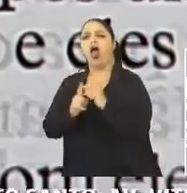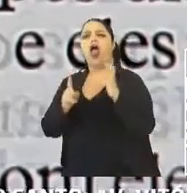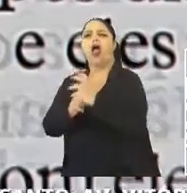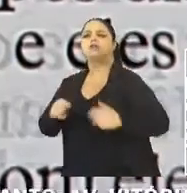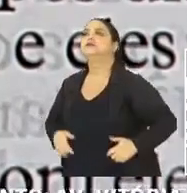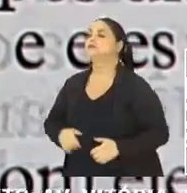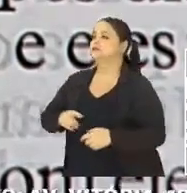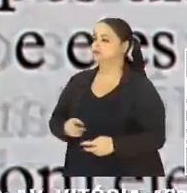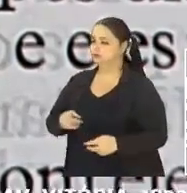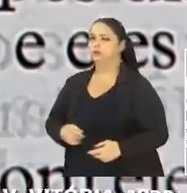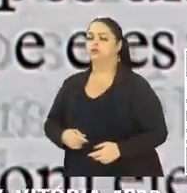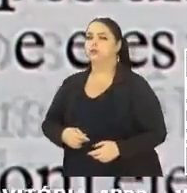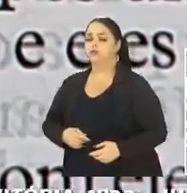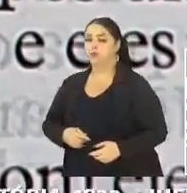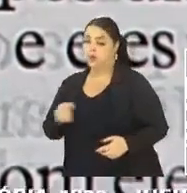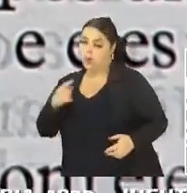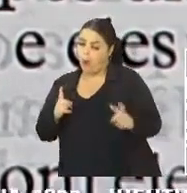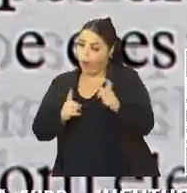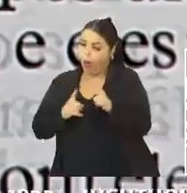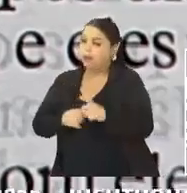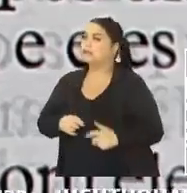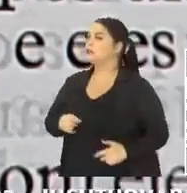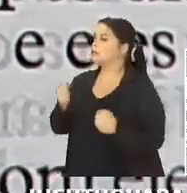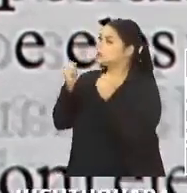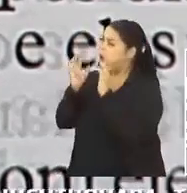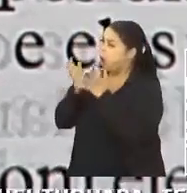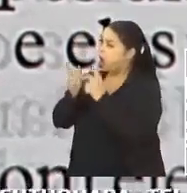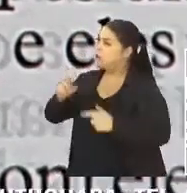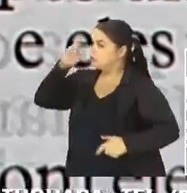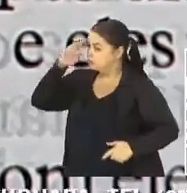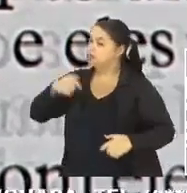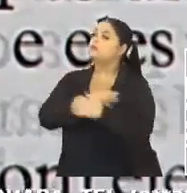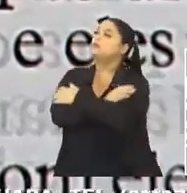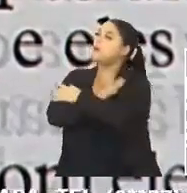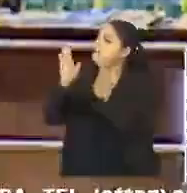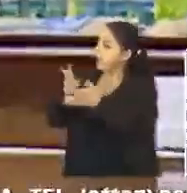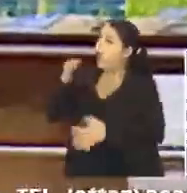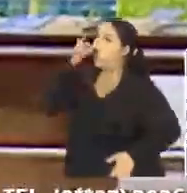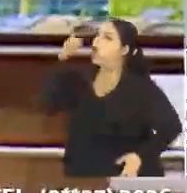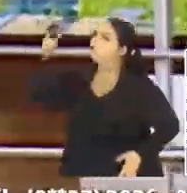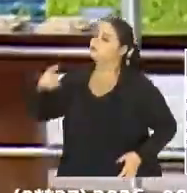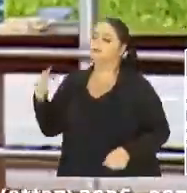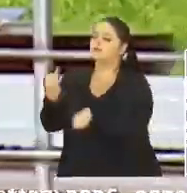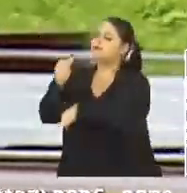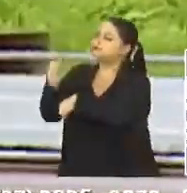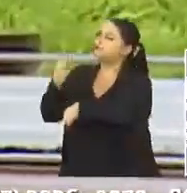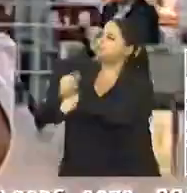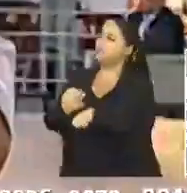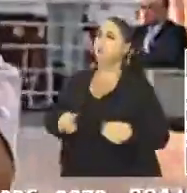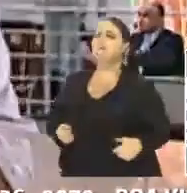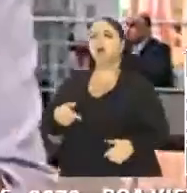maltratado, humilhado, eu coloco para Deus e falo: Senhor, eu agora vou assistir, porque eu não aguento mais essa